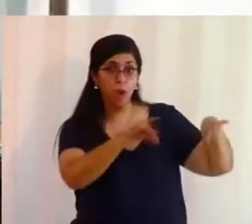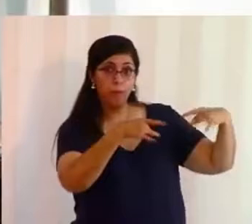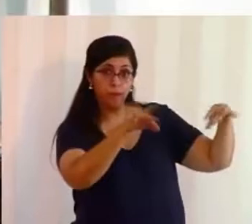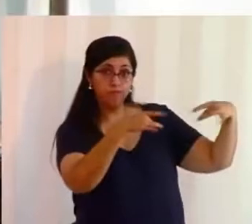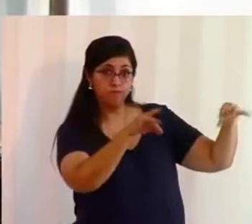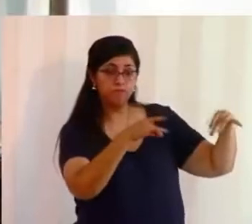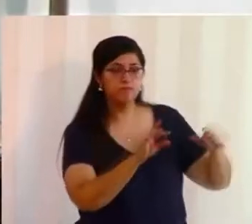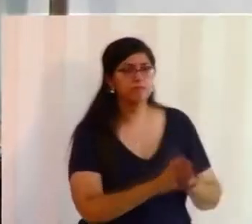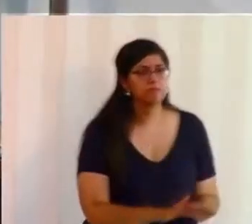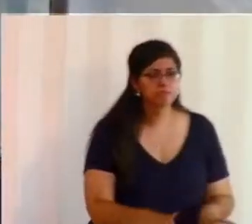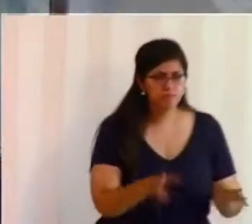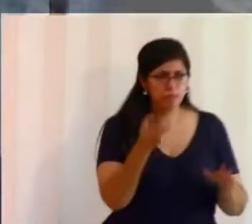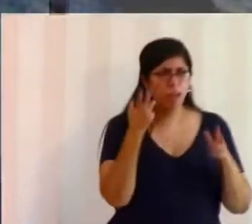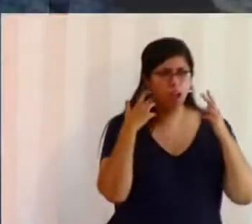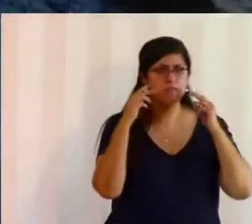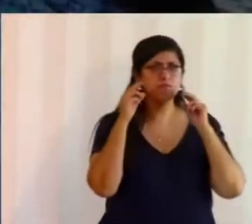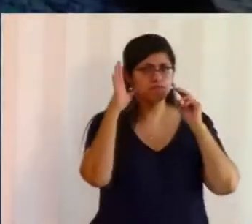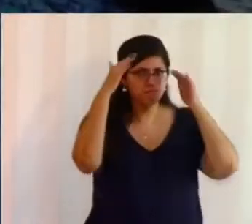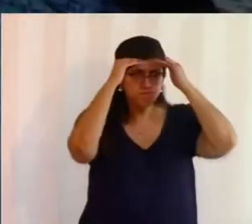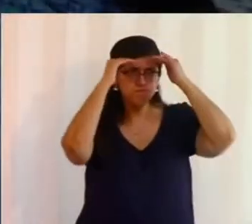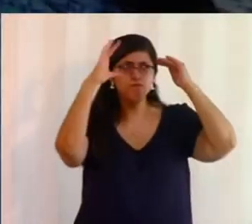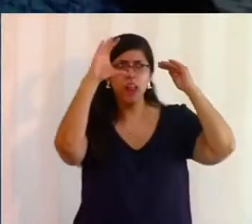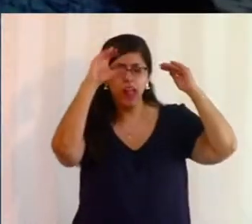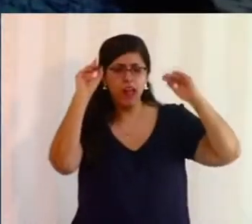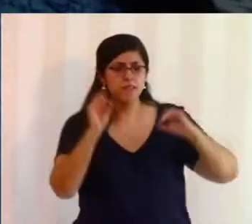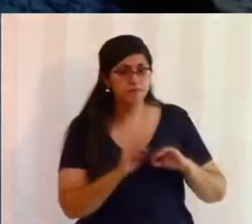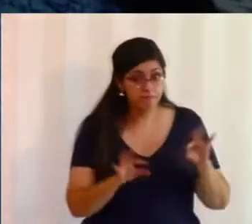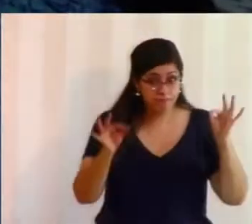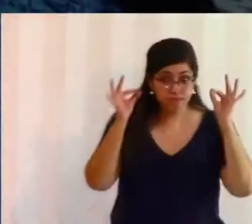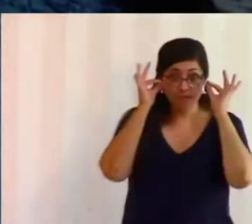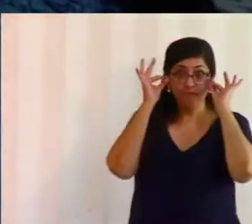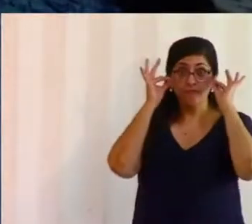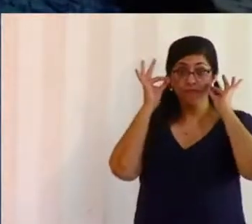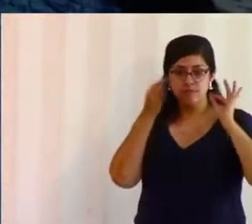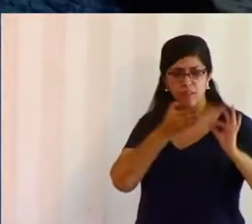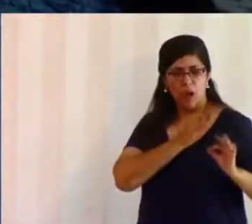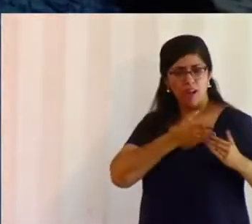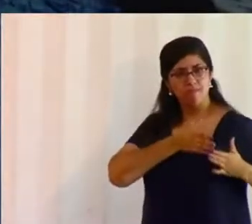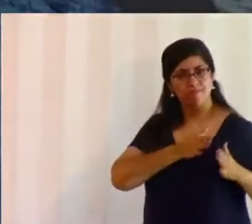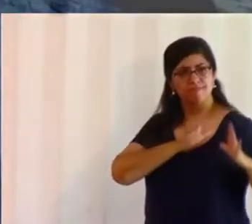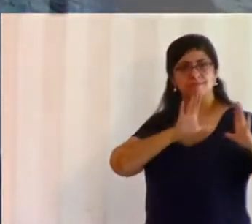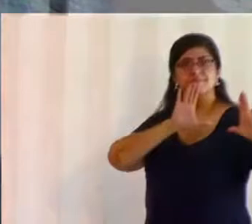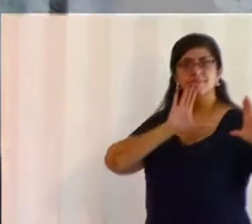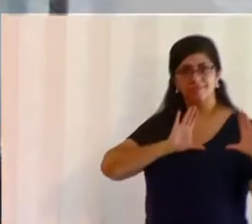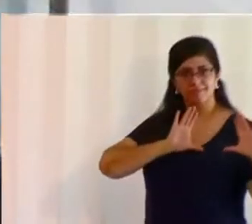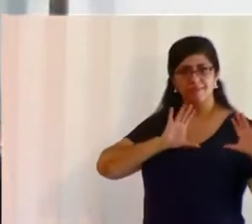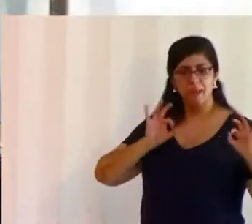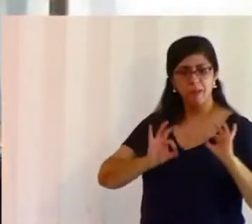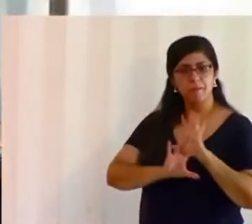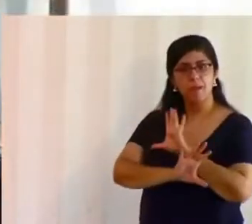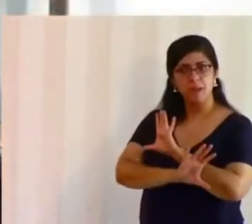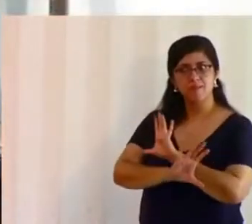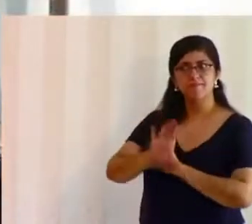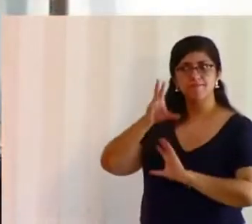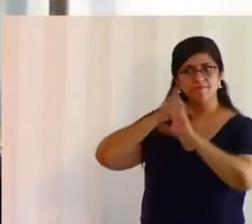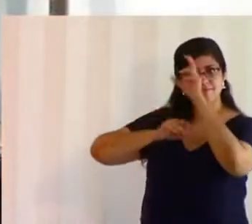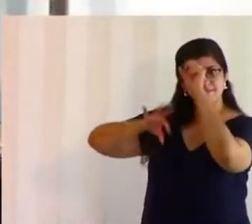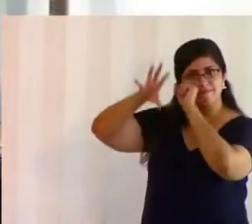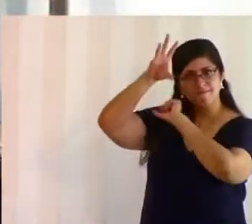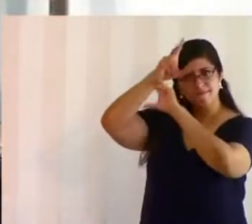Deus, nos escutava. O Senhor lhe abriu o coração para atender às coisas que Paulo